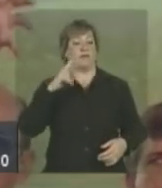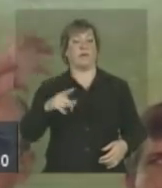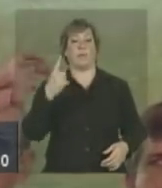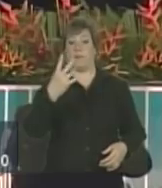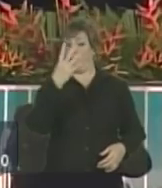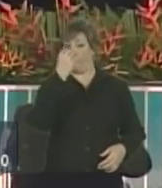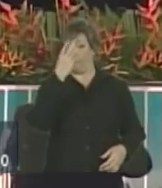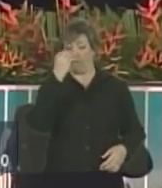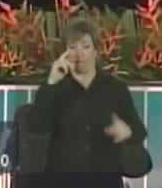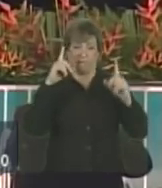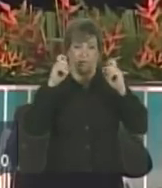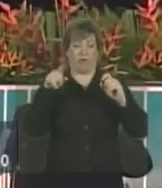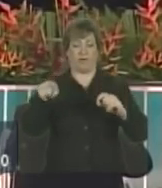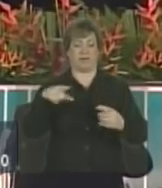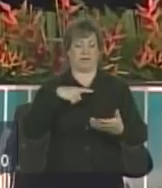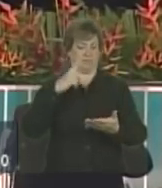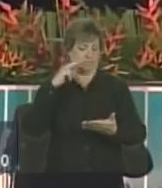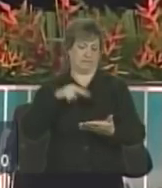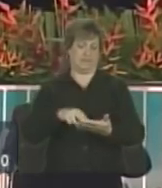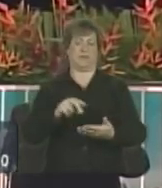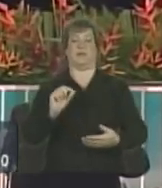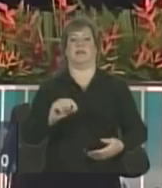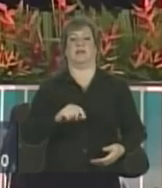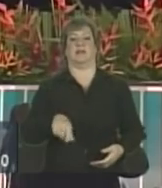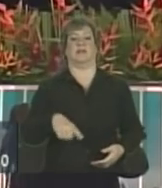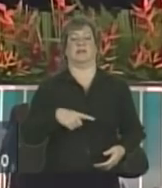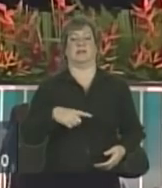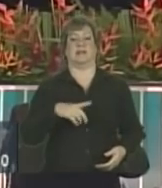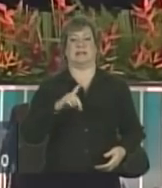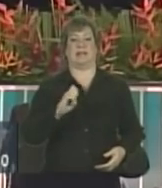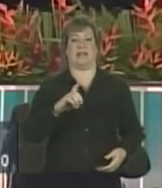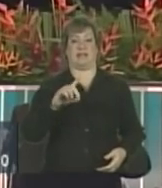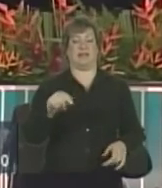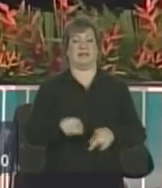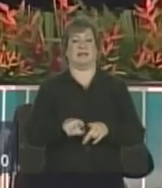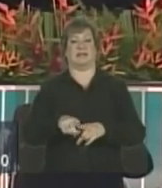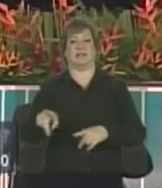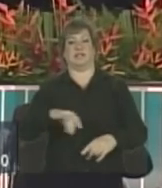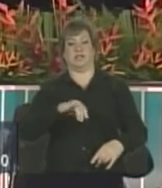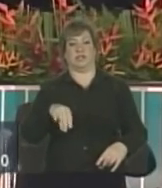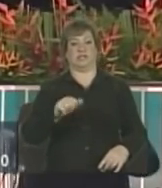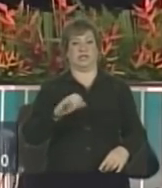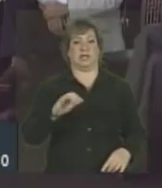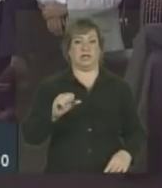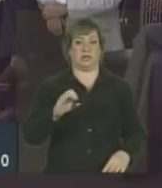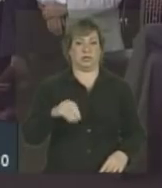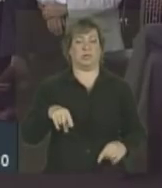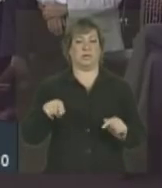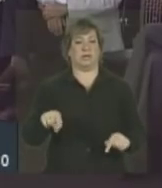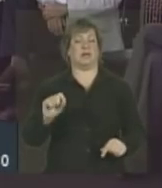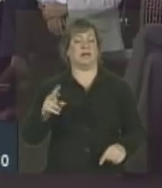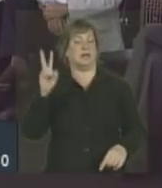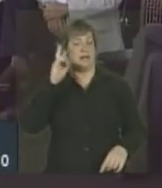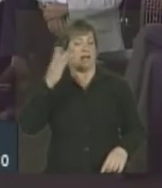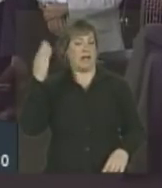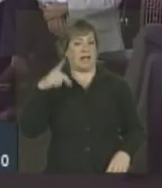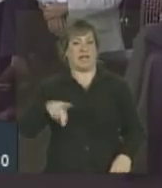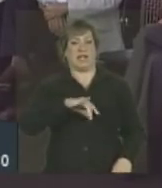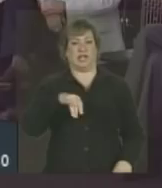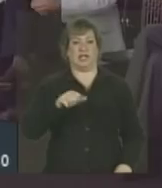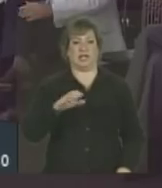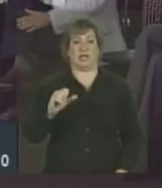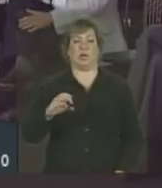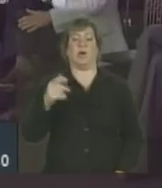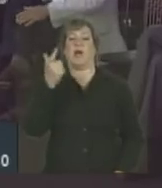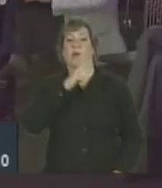estava o Deda e o Jackson Barreto de uma eleição passada, em que o Jackson ganhou o primeiro lugar e o Deda o